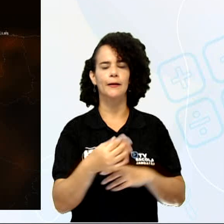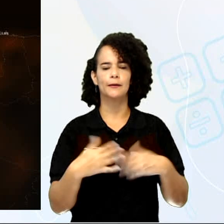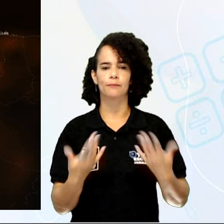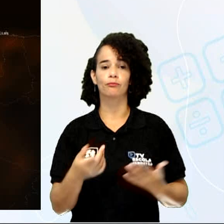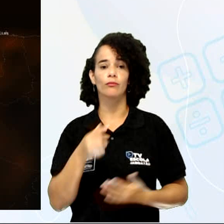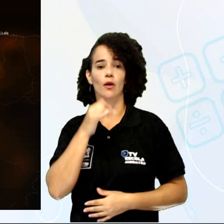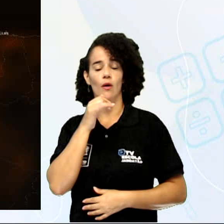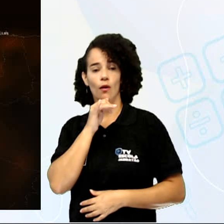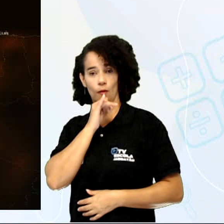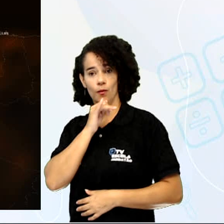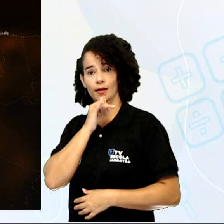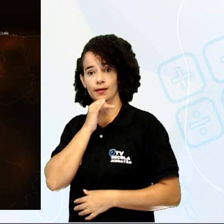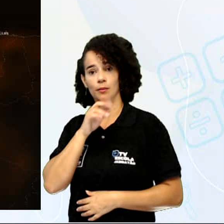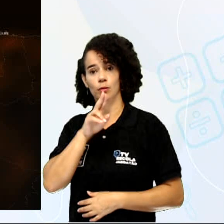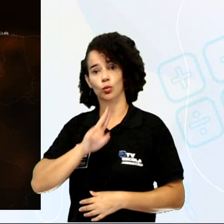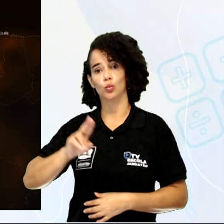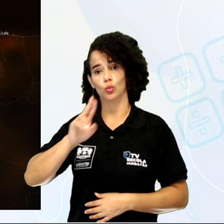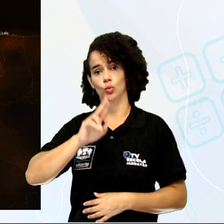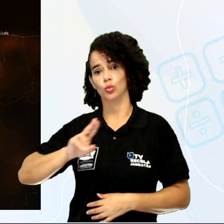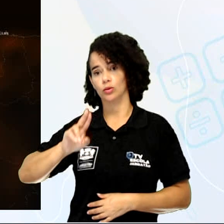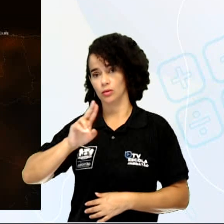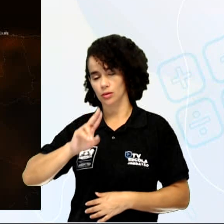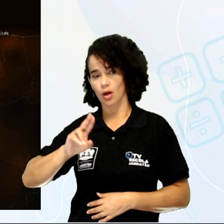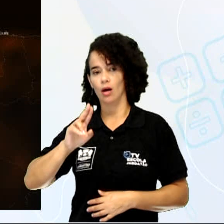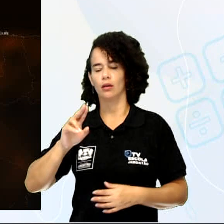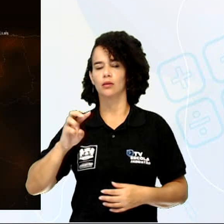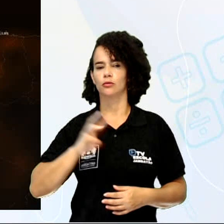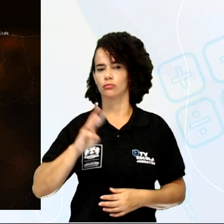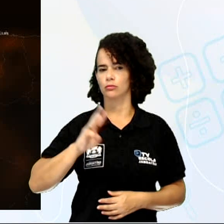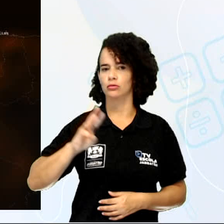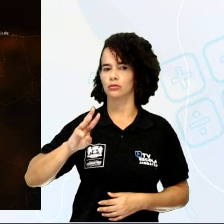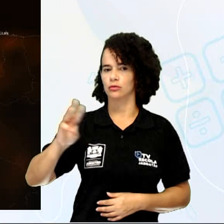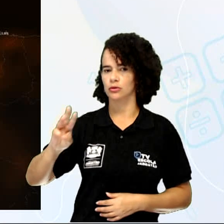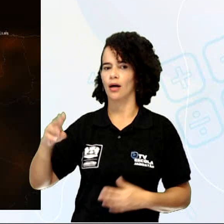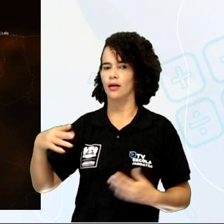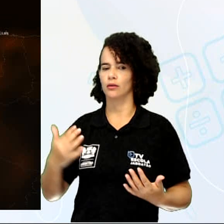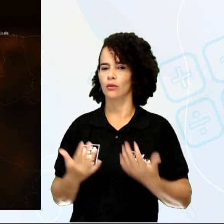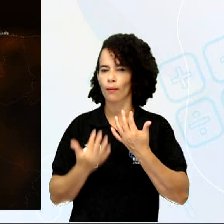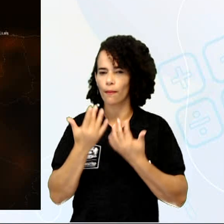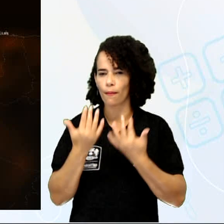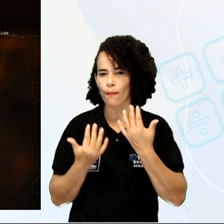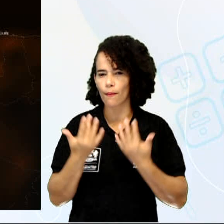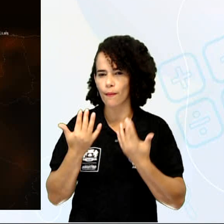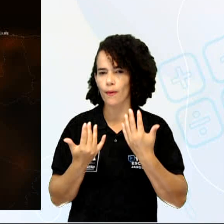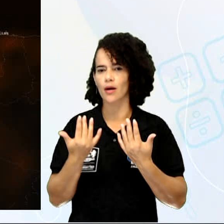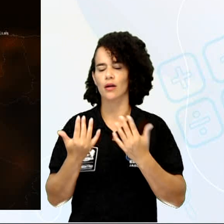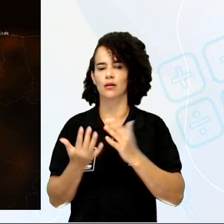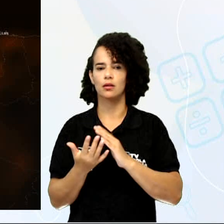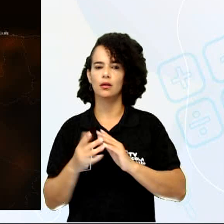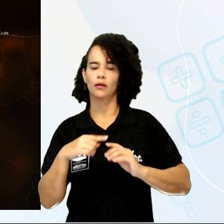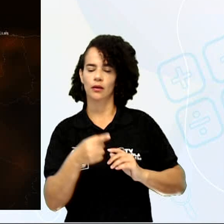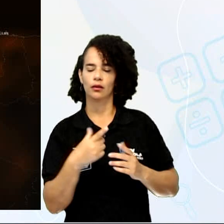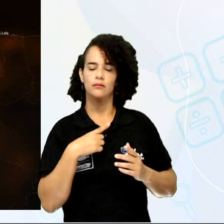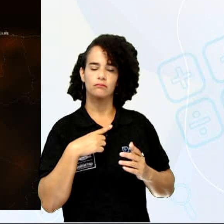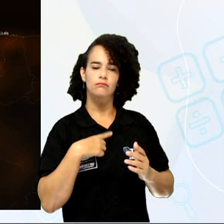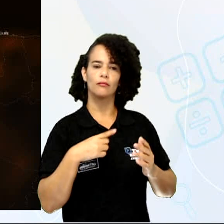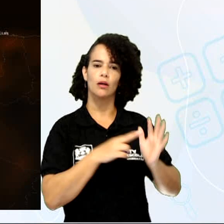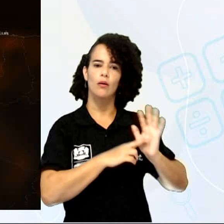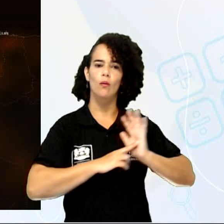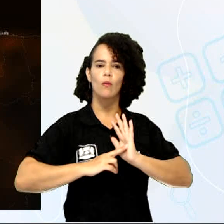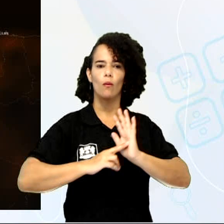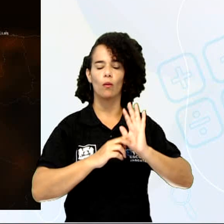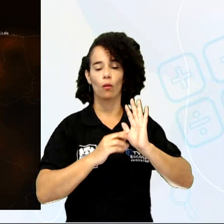digital usado, né, num site falando sobre queimadas, onde ele tentou ilustrar